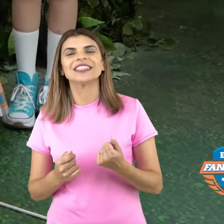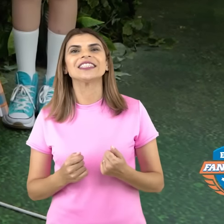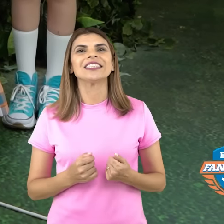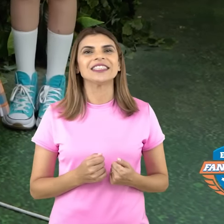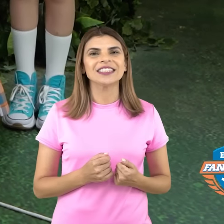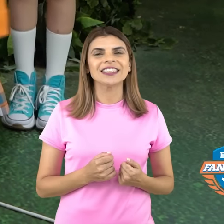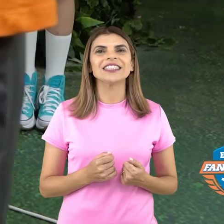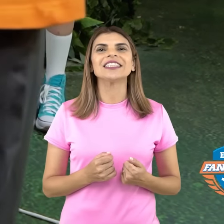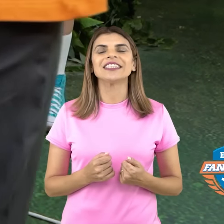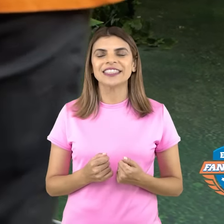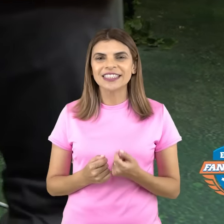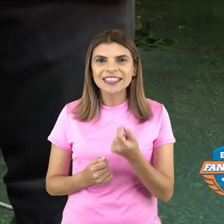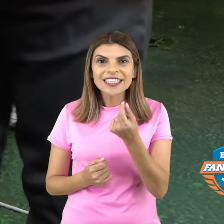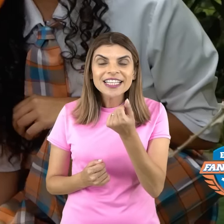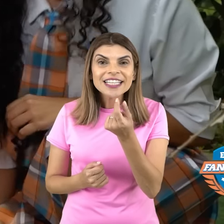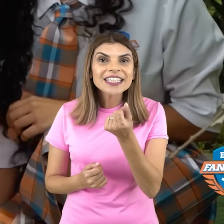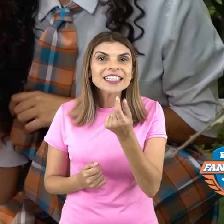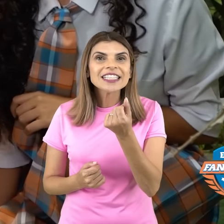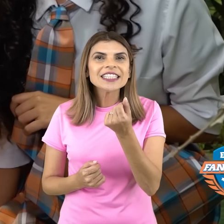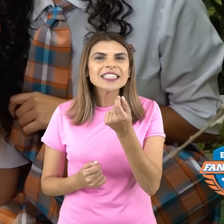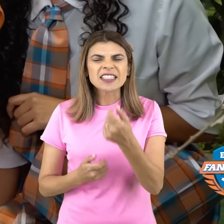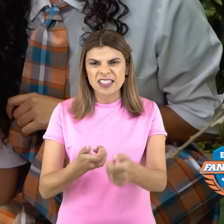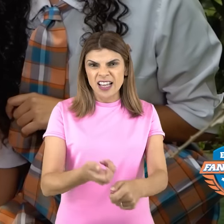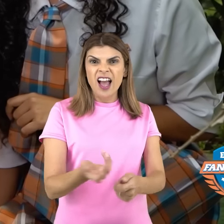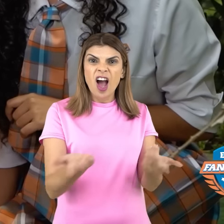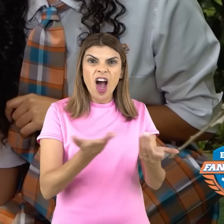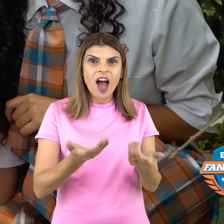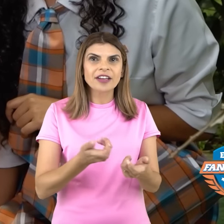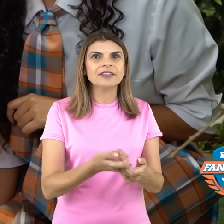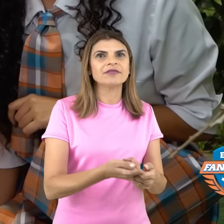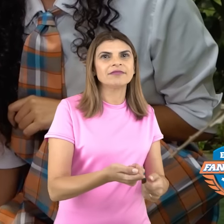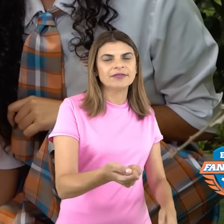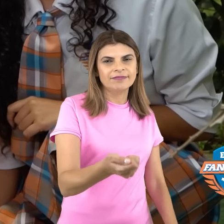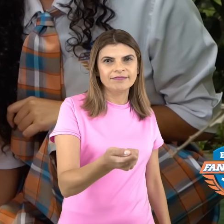Dinheiro, dinheiro. Agora!